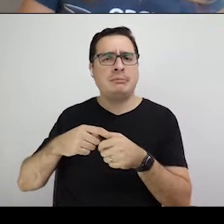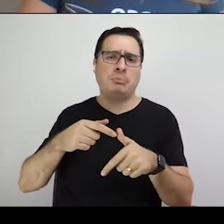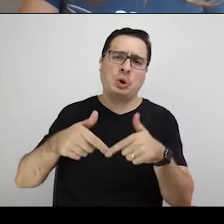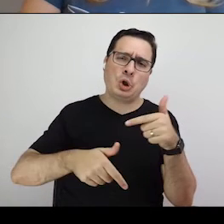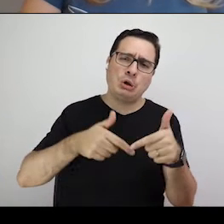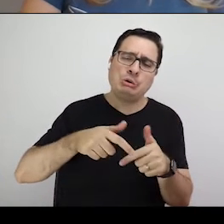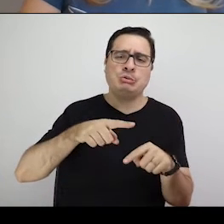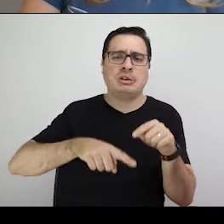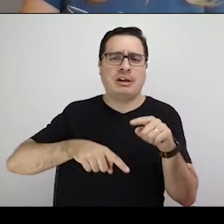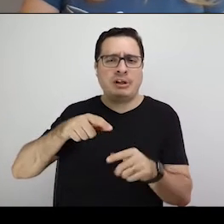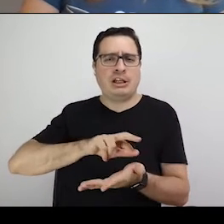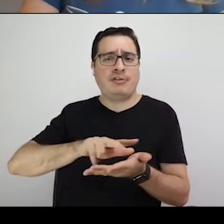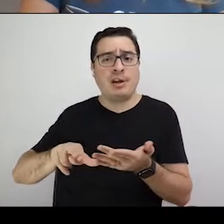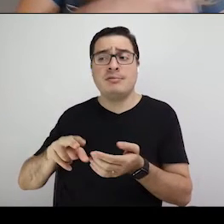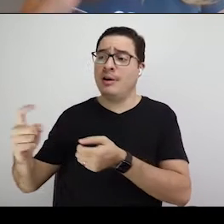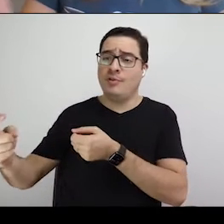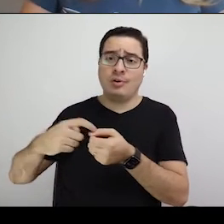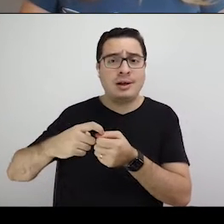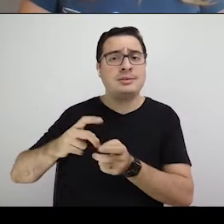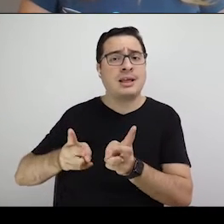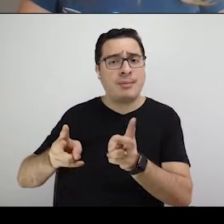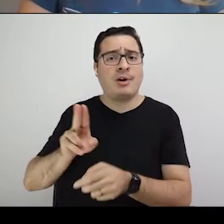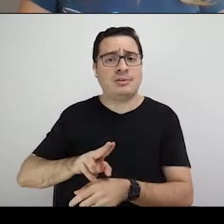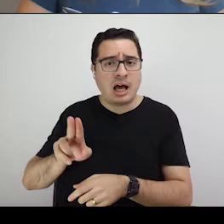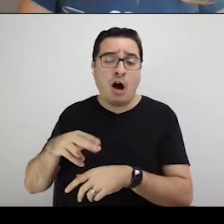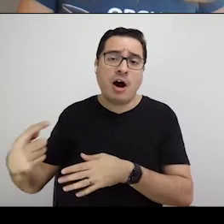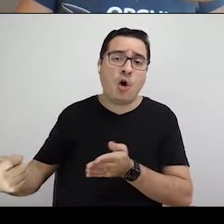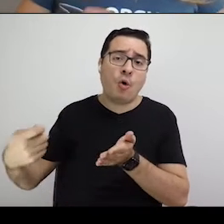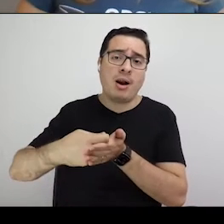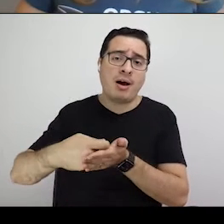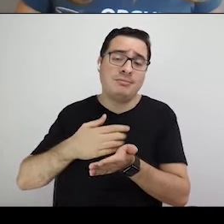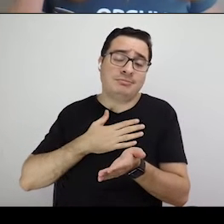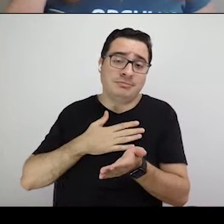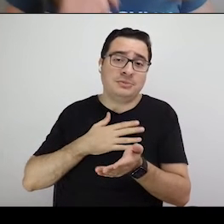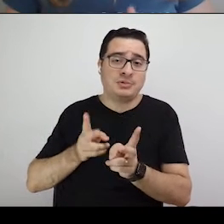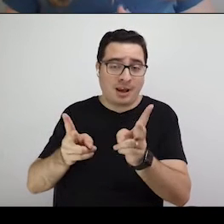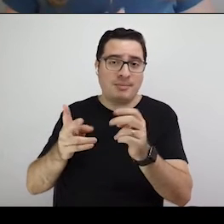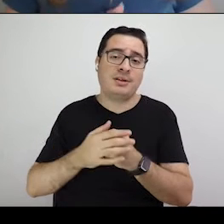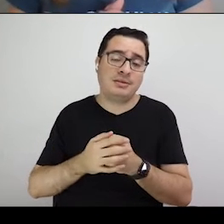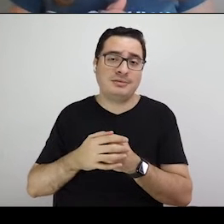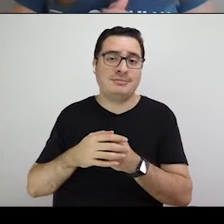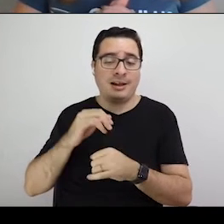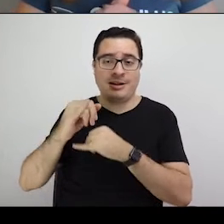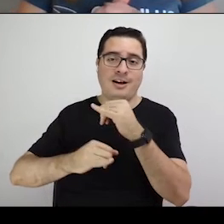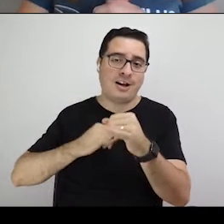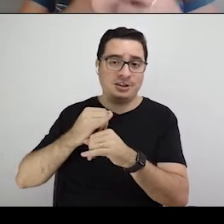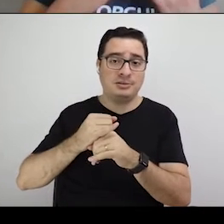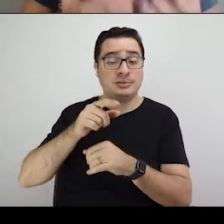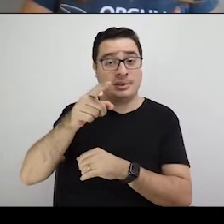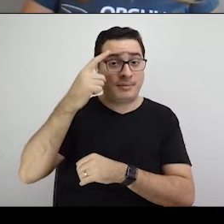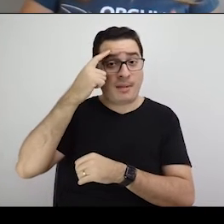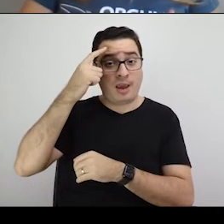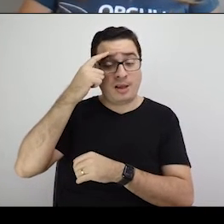produtos e todo o material da internet. Então, você pensa nesse usuário, né?